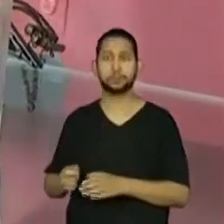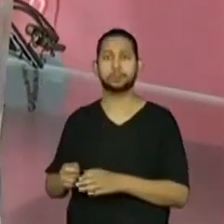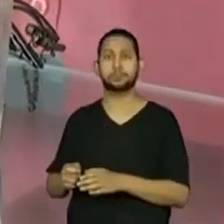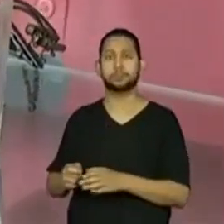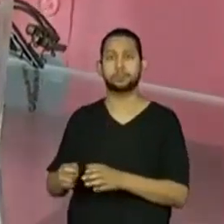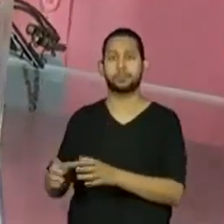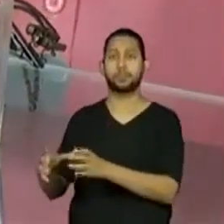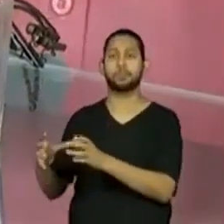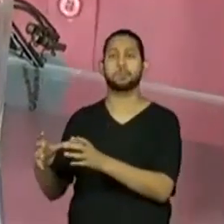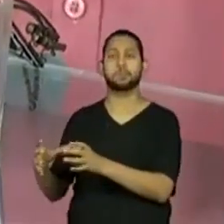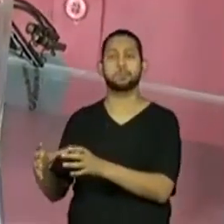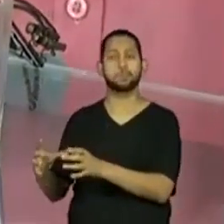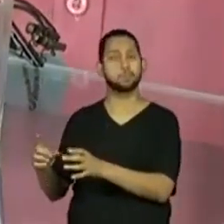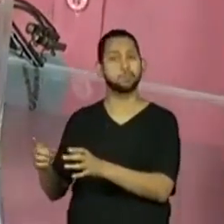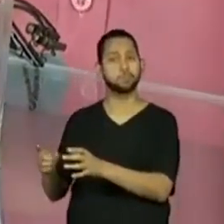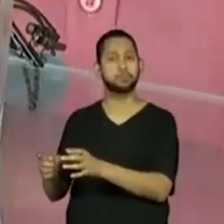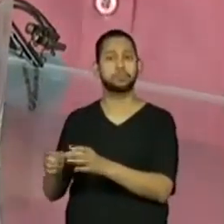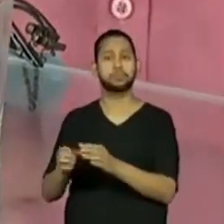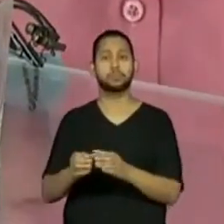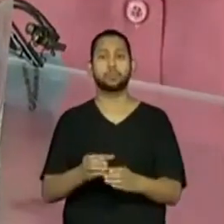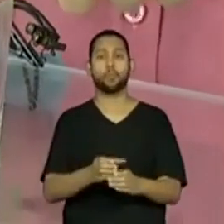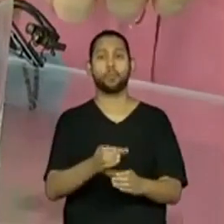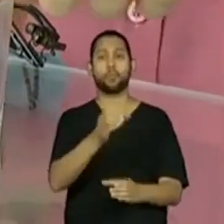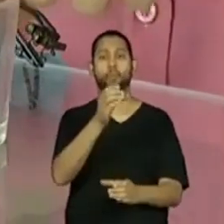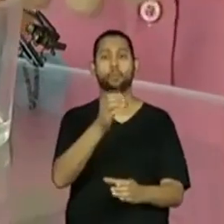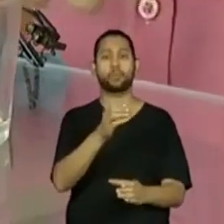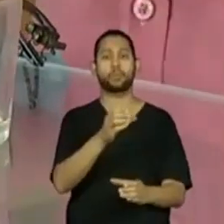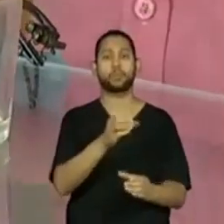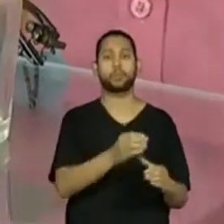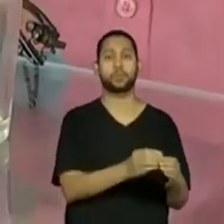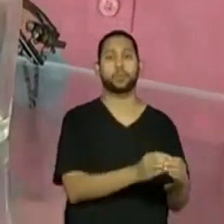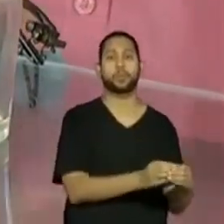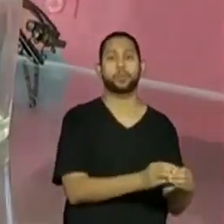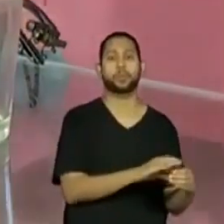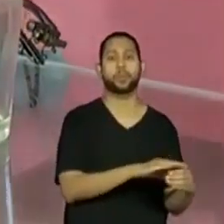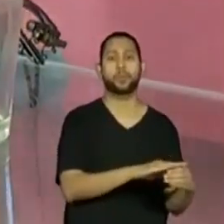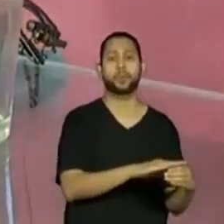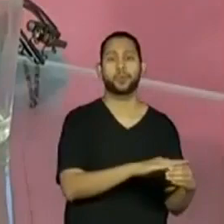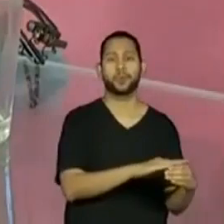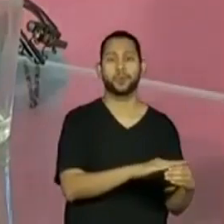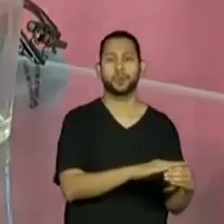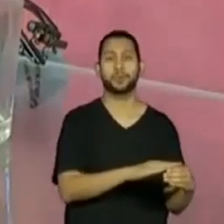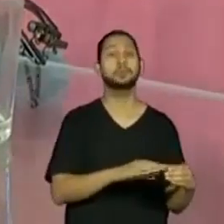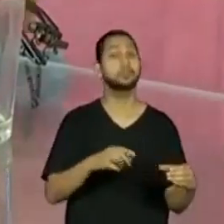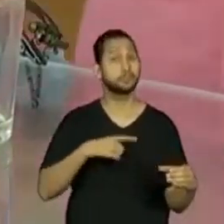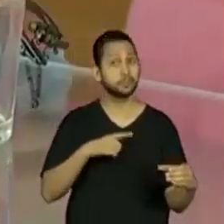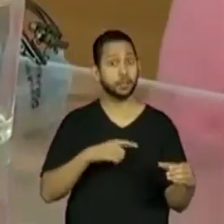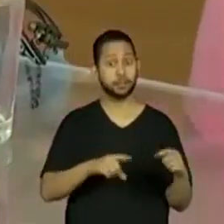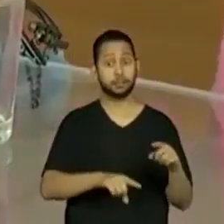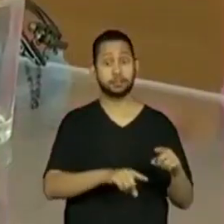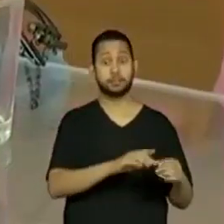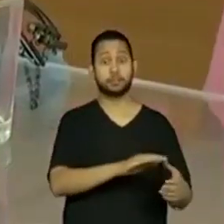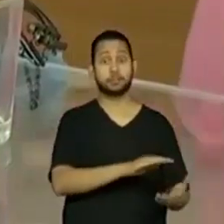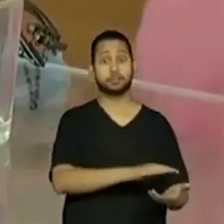produzidos por esses diferentes recipientes de vidro, que possuem tamanhos